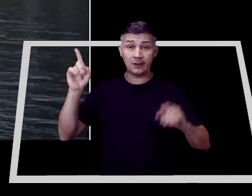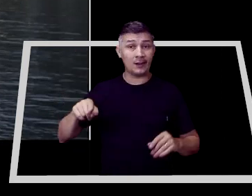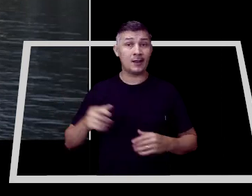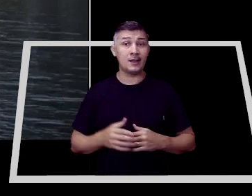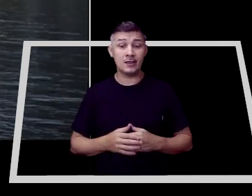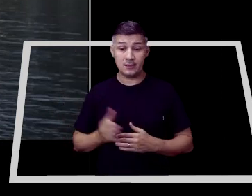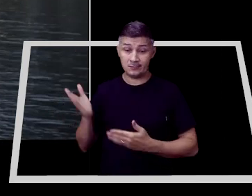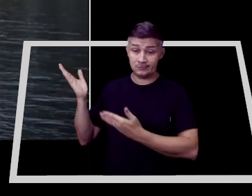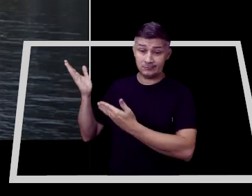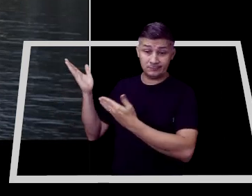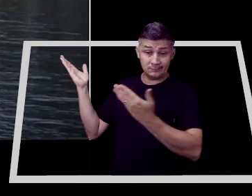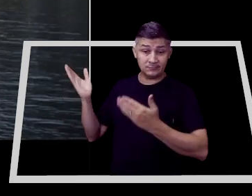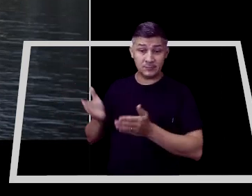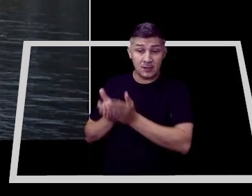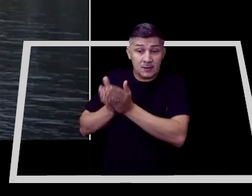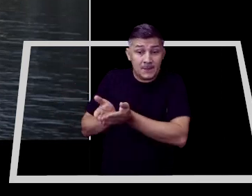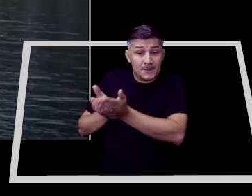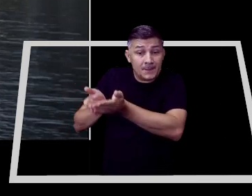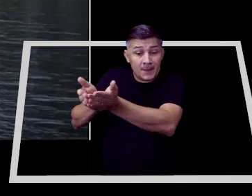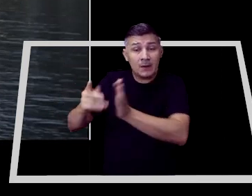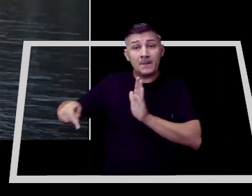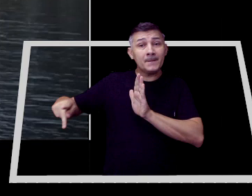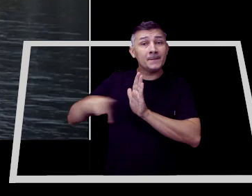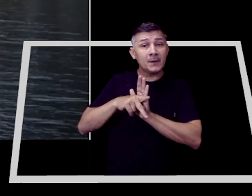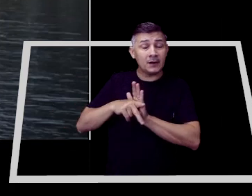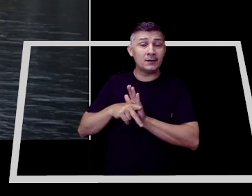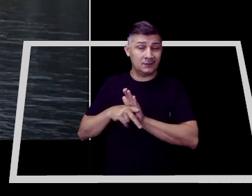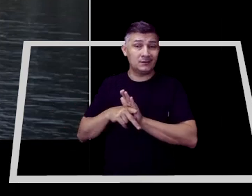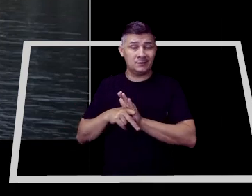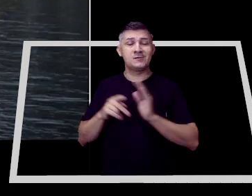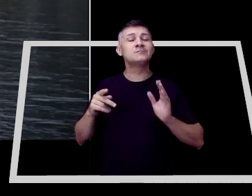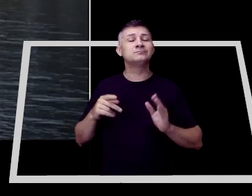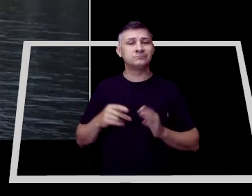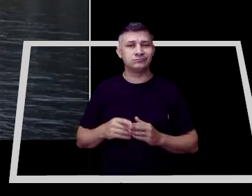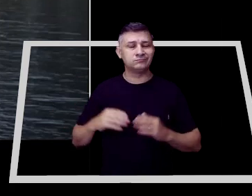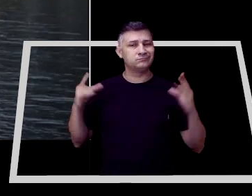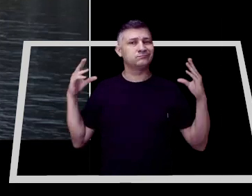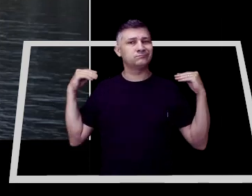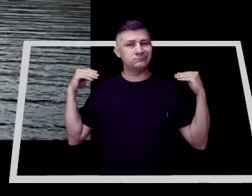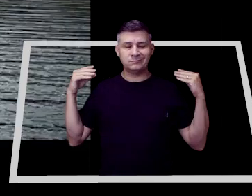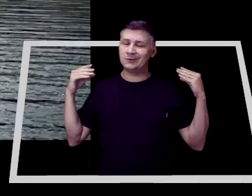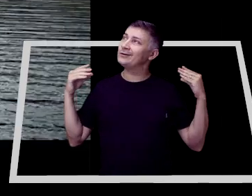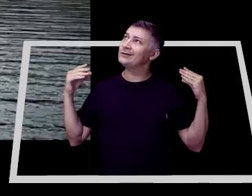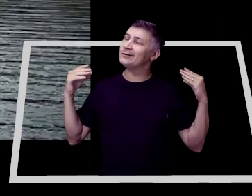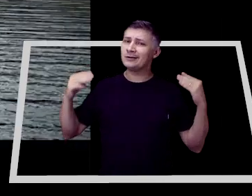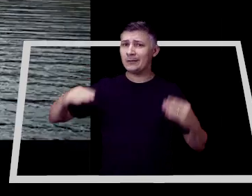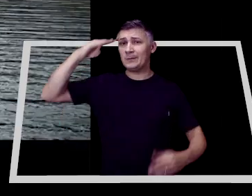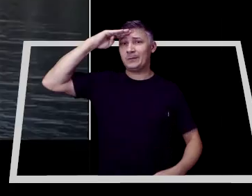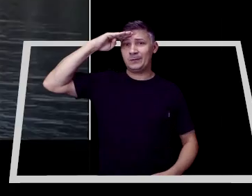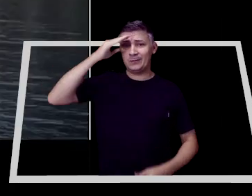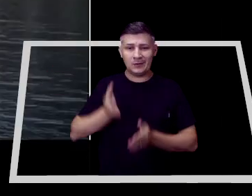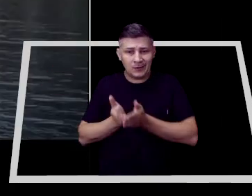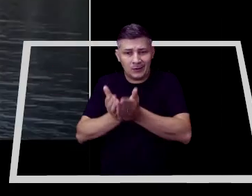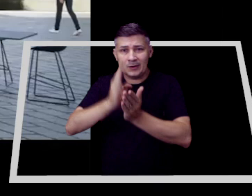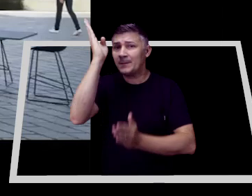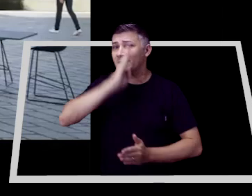peculiar que seriam essas embarcações que pertencem à Marinha do Brasil. Então, o que